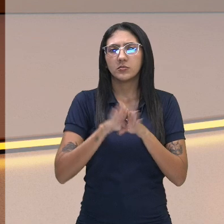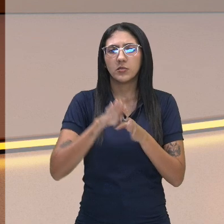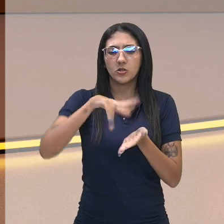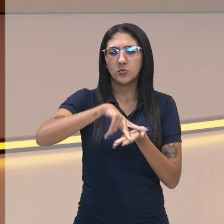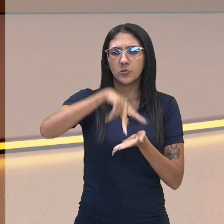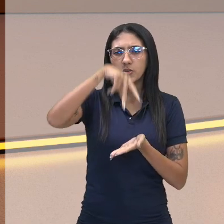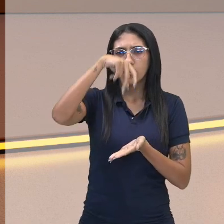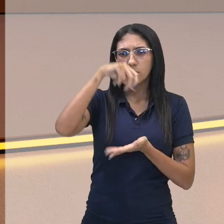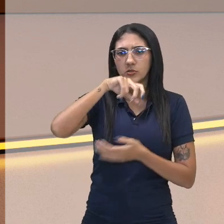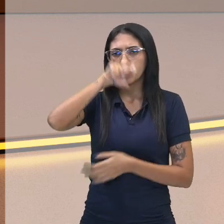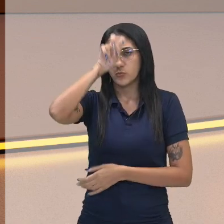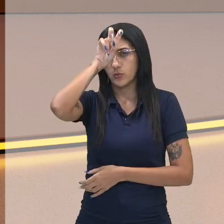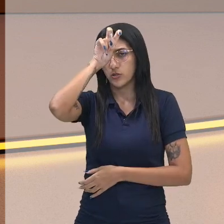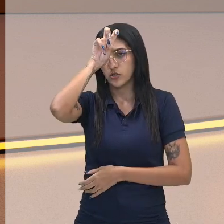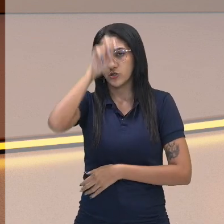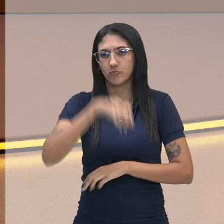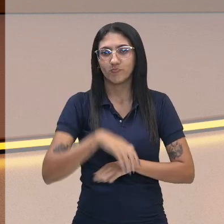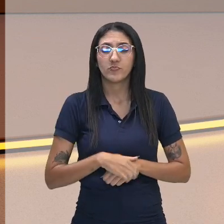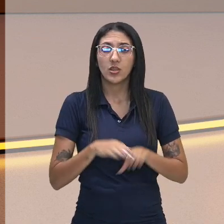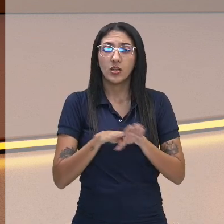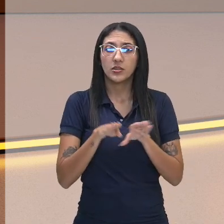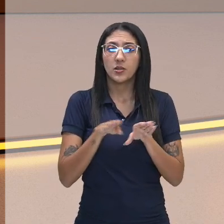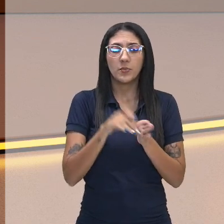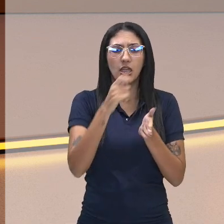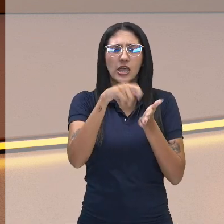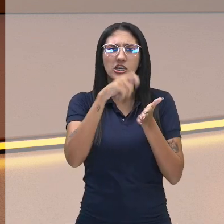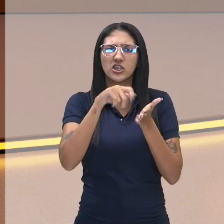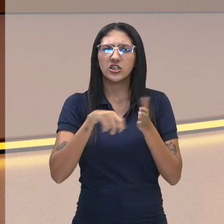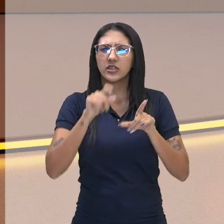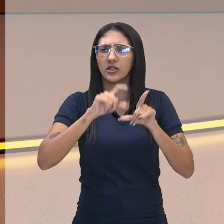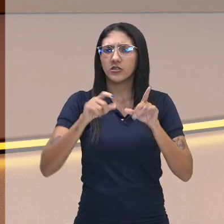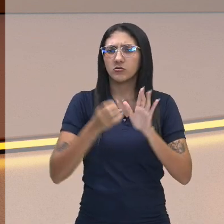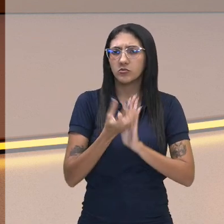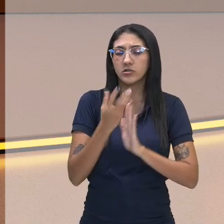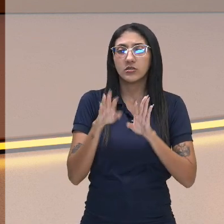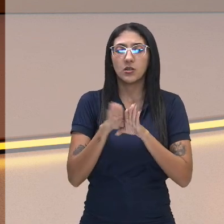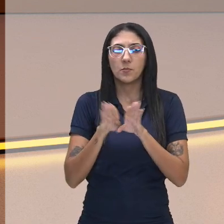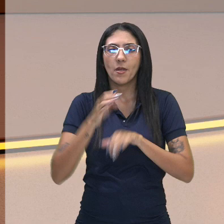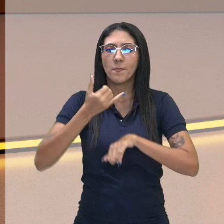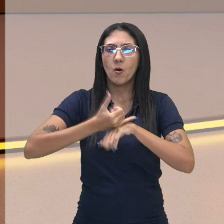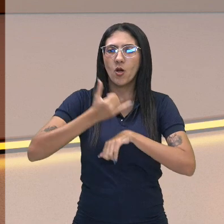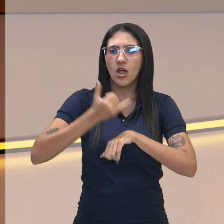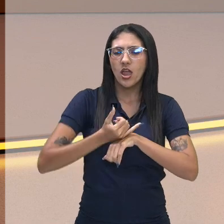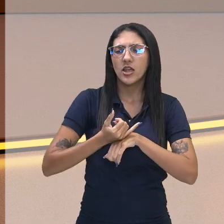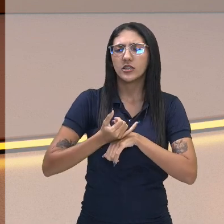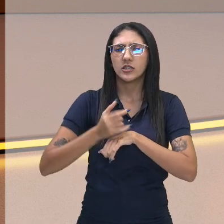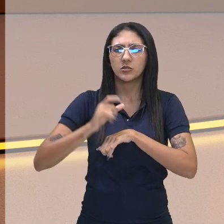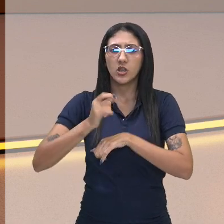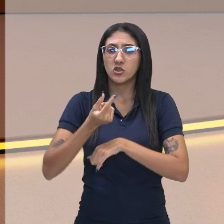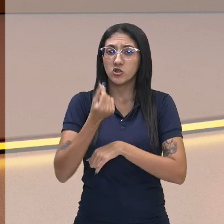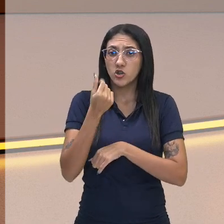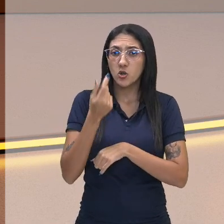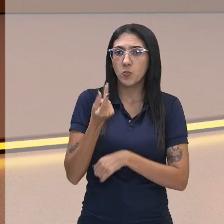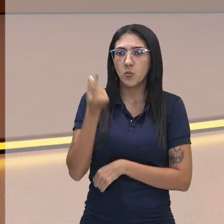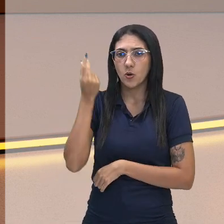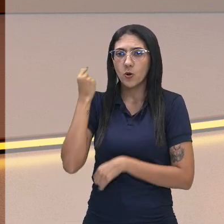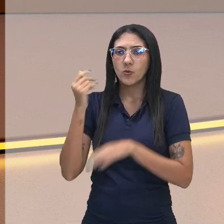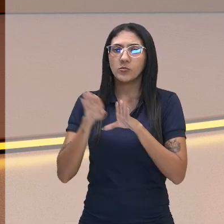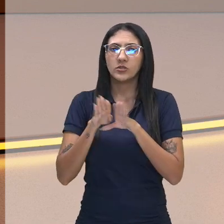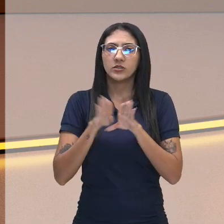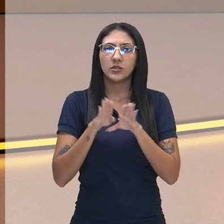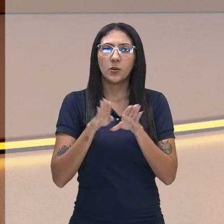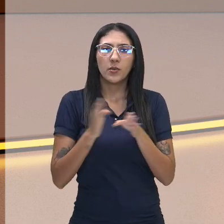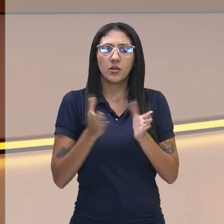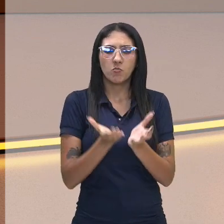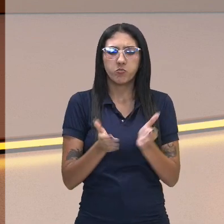do Egito, a escrita cuneiforme, moedas antigas, vasos indígenas,